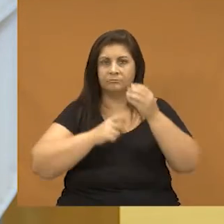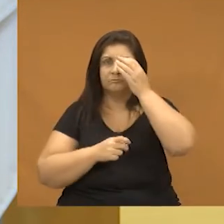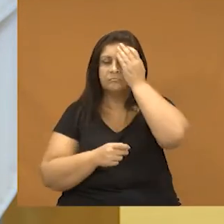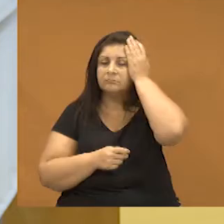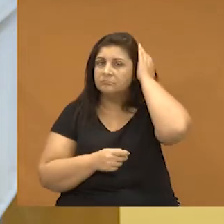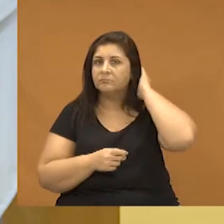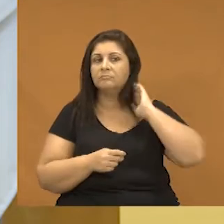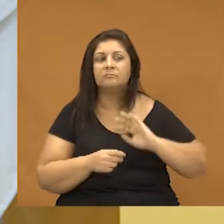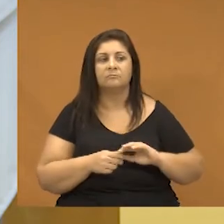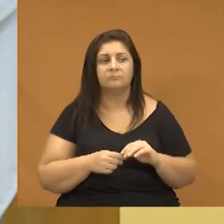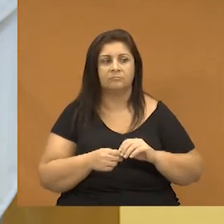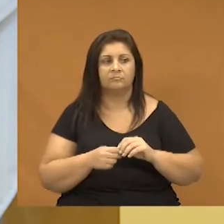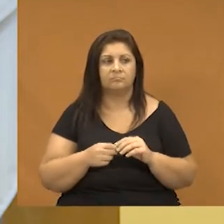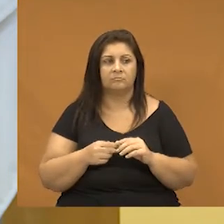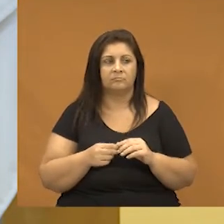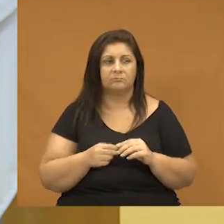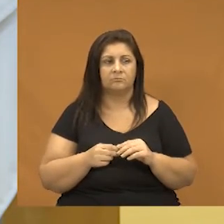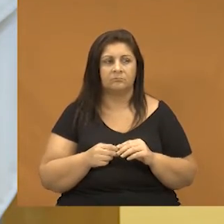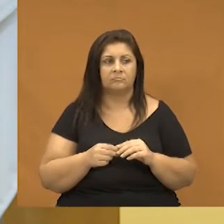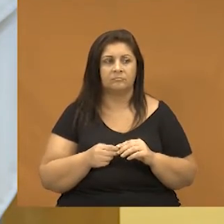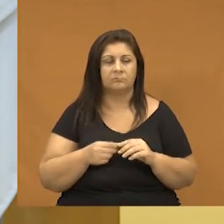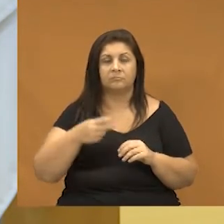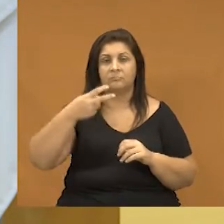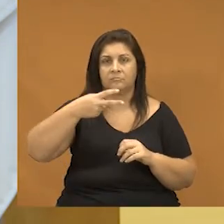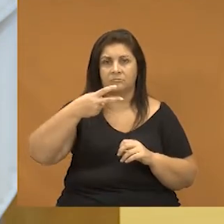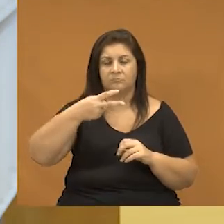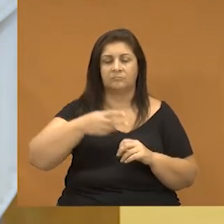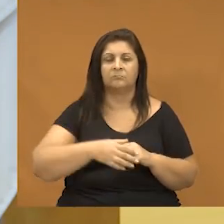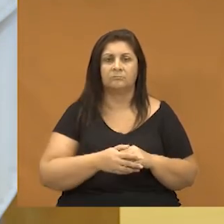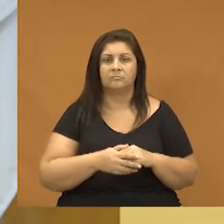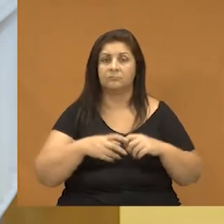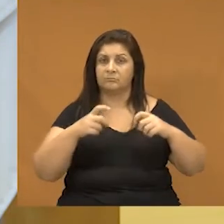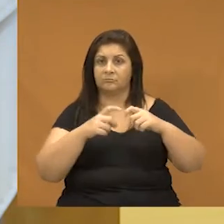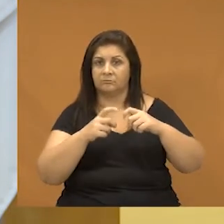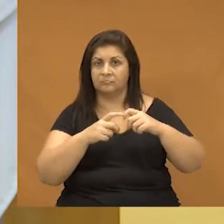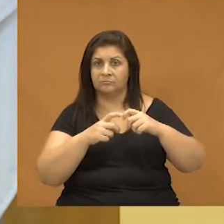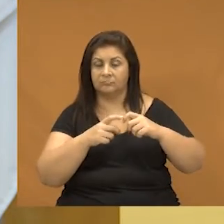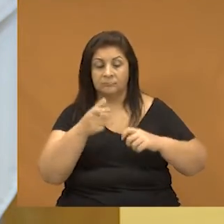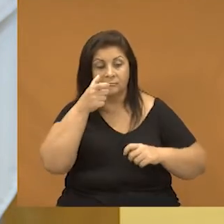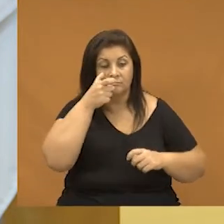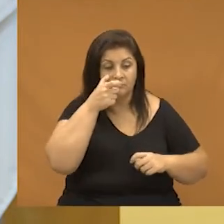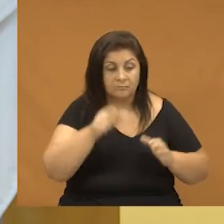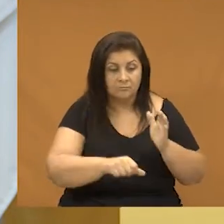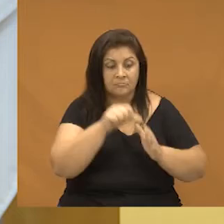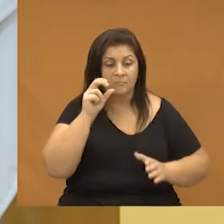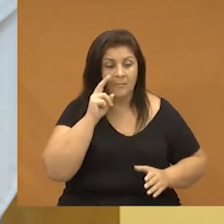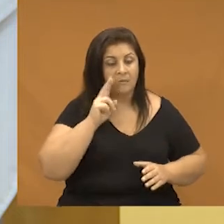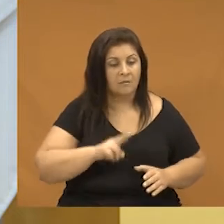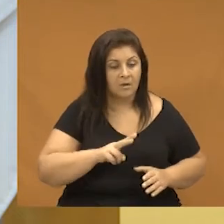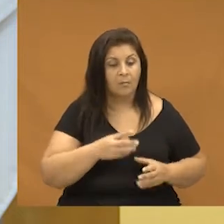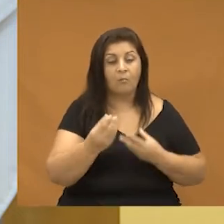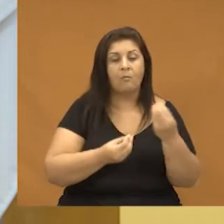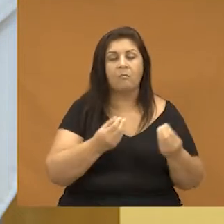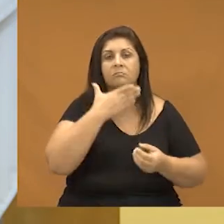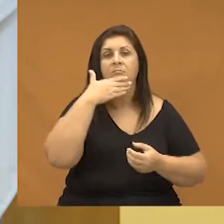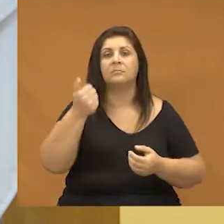quer ser conduzida. Só para finalizar, senhor presidente. Segundo, que o médico que vai dar aquele primeiro atendimento vai indicar